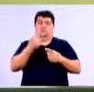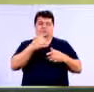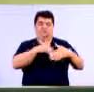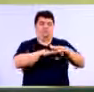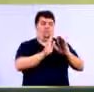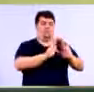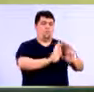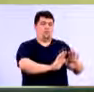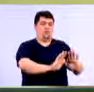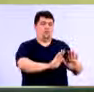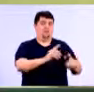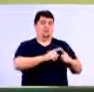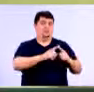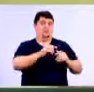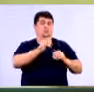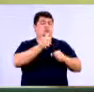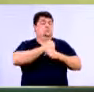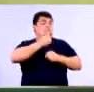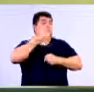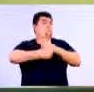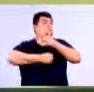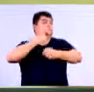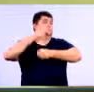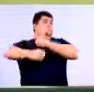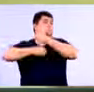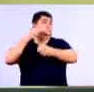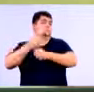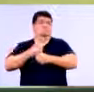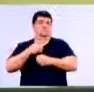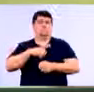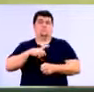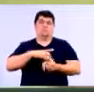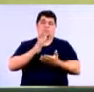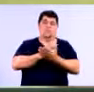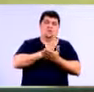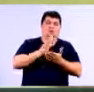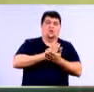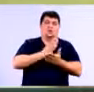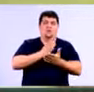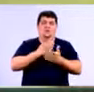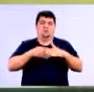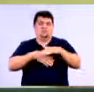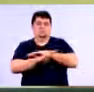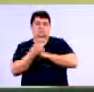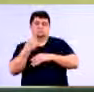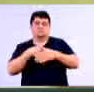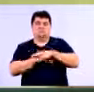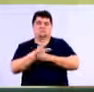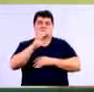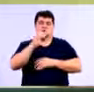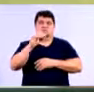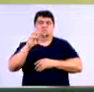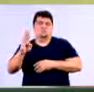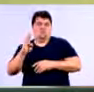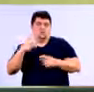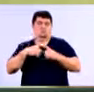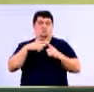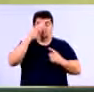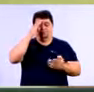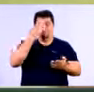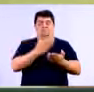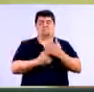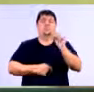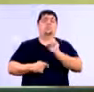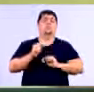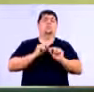naquela decisão por muito tempo. Então eu tenho sim investimentos na parte financeira, né, fundos ligados ao CDB, porque eu acredito